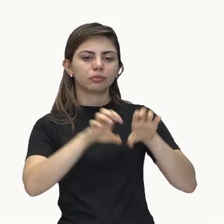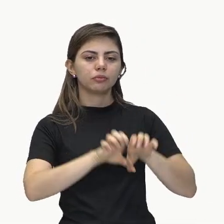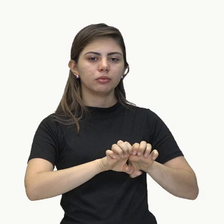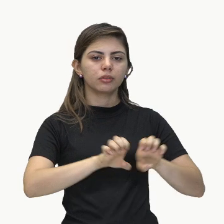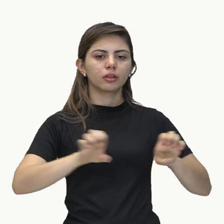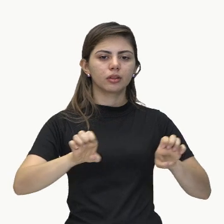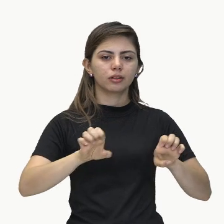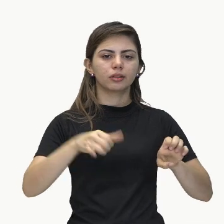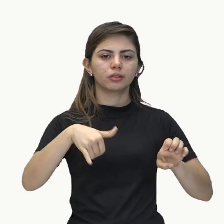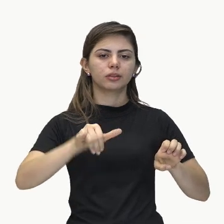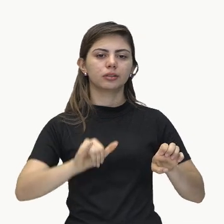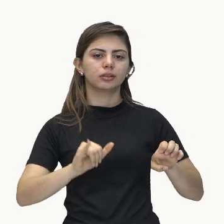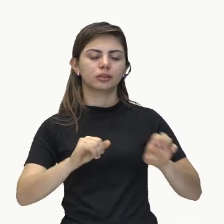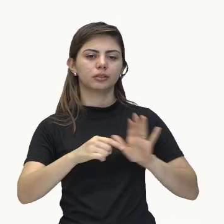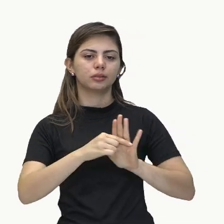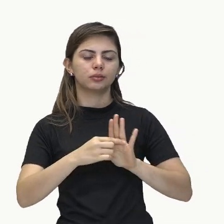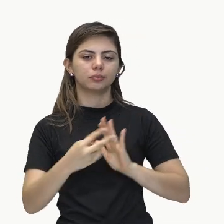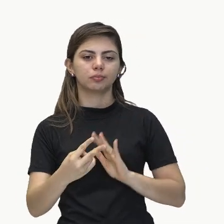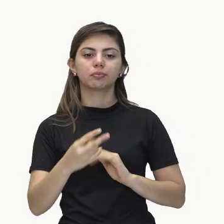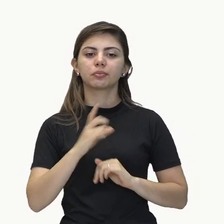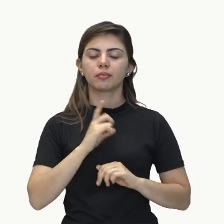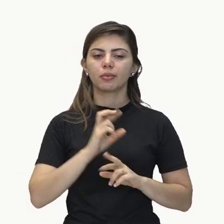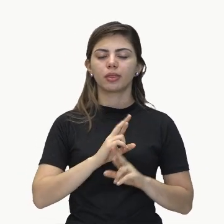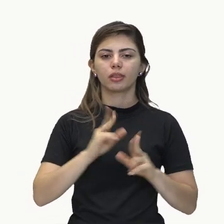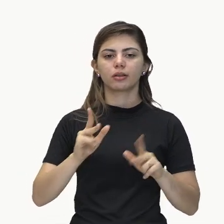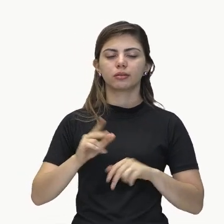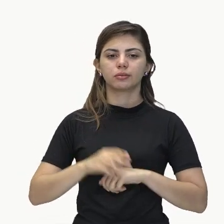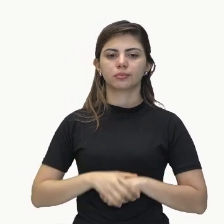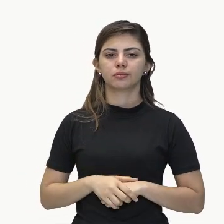é menos 2. São diferentes.